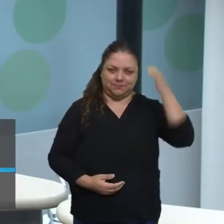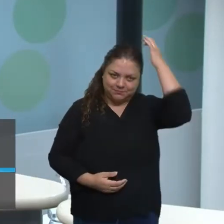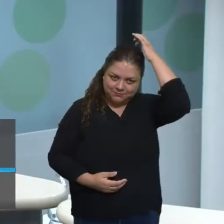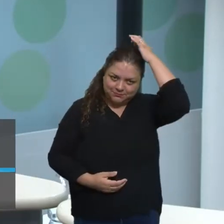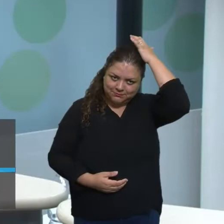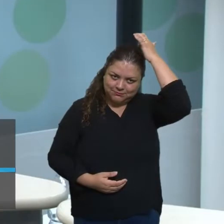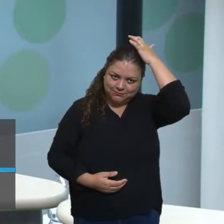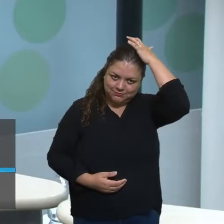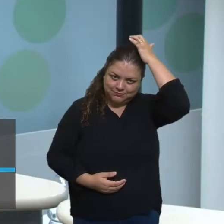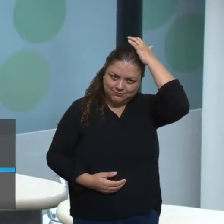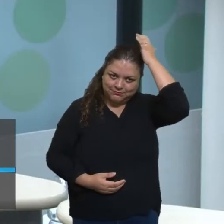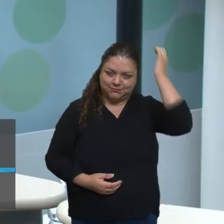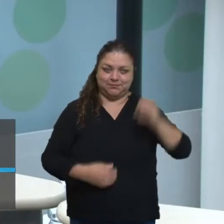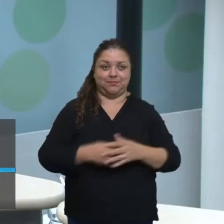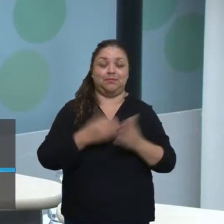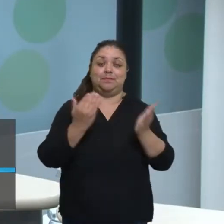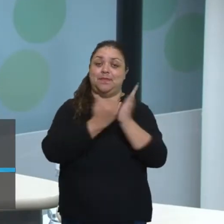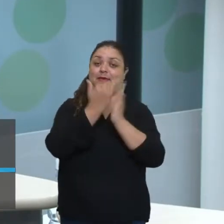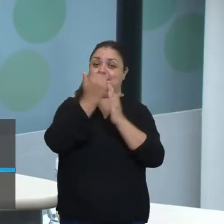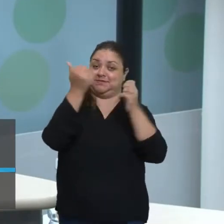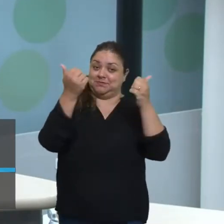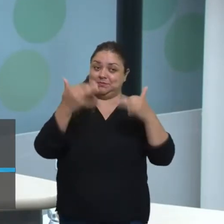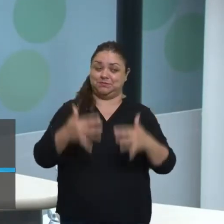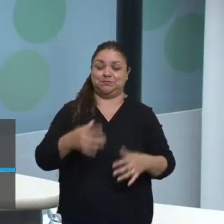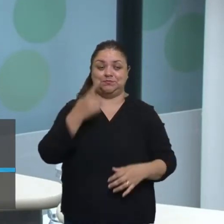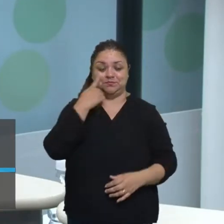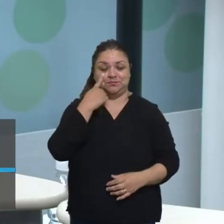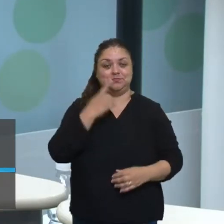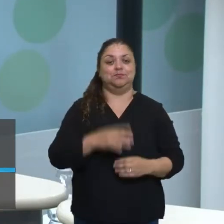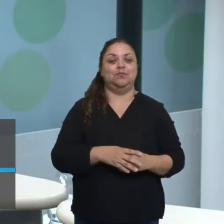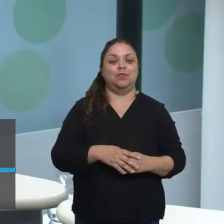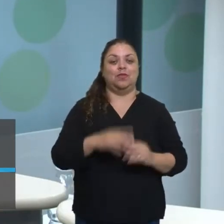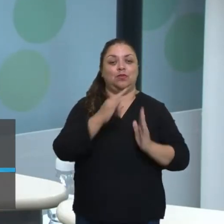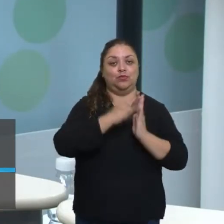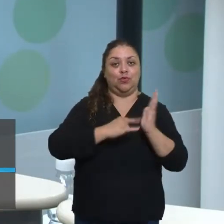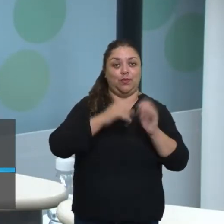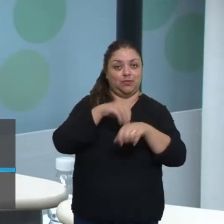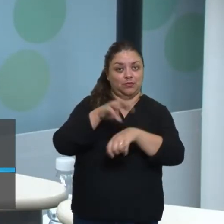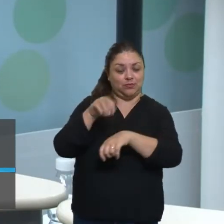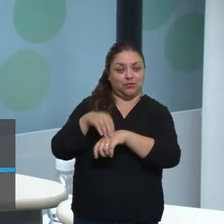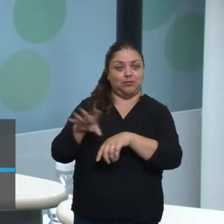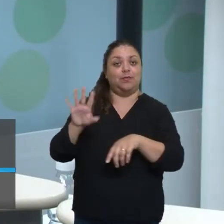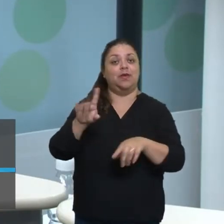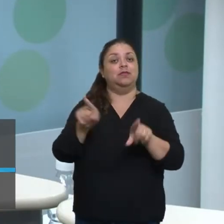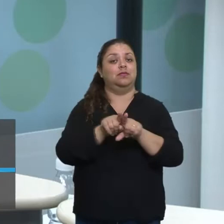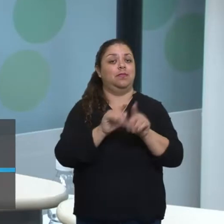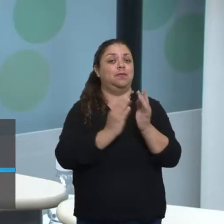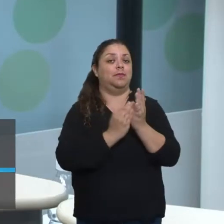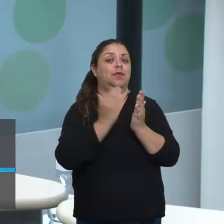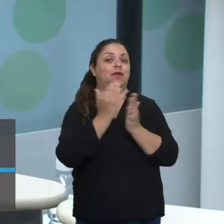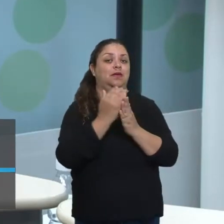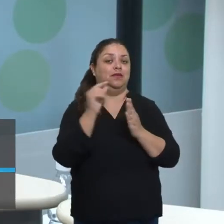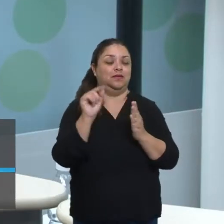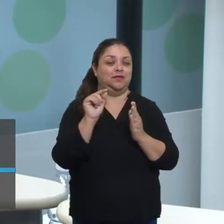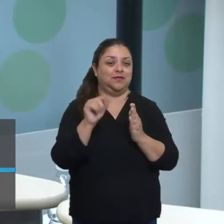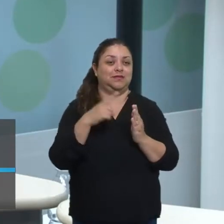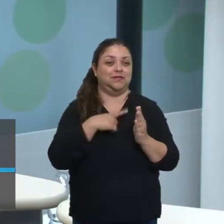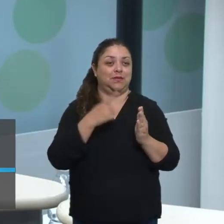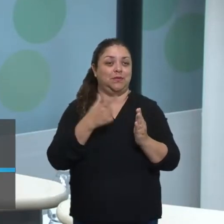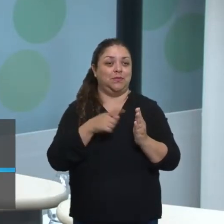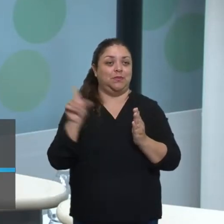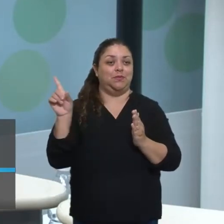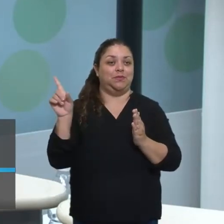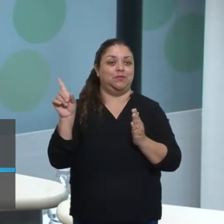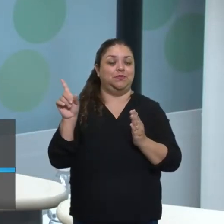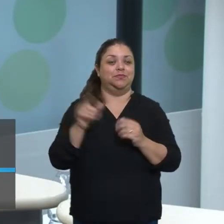para não não gerar confusão são além do documento orientador a gente tem um outro documento que está relacionada a